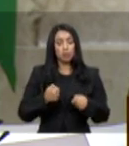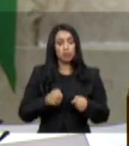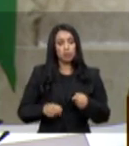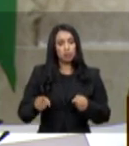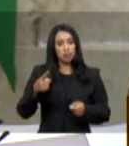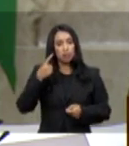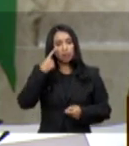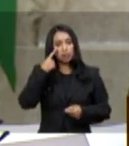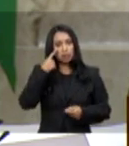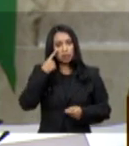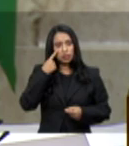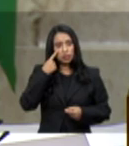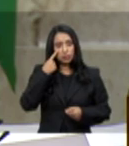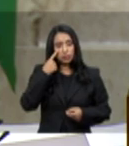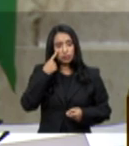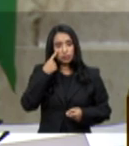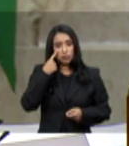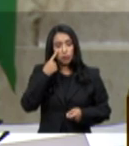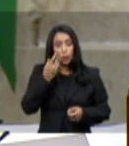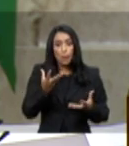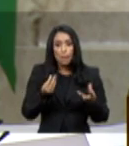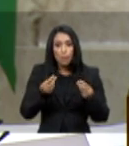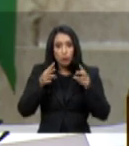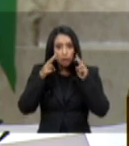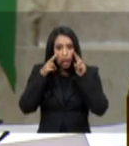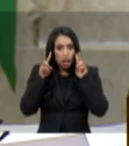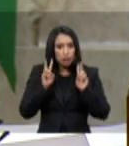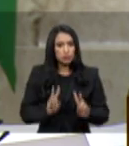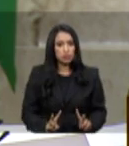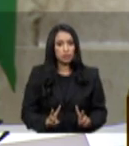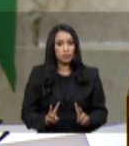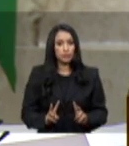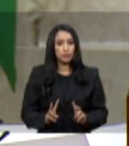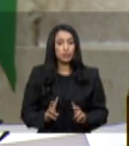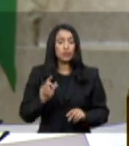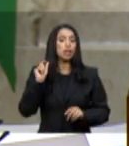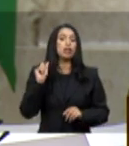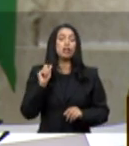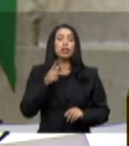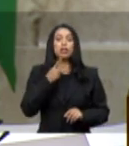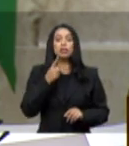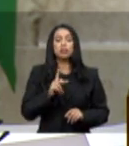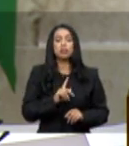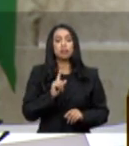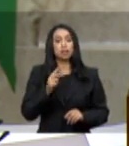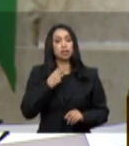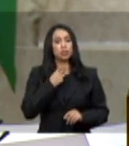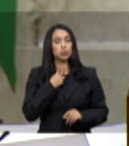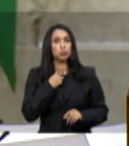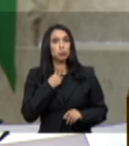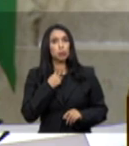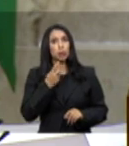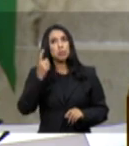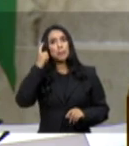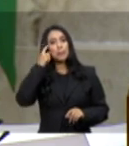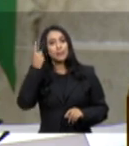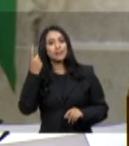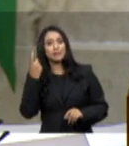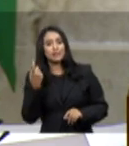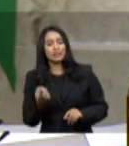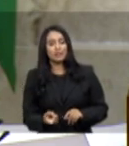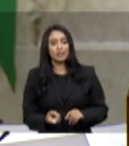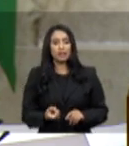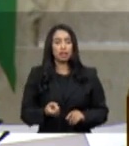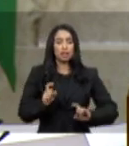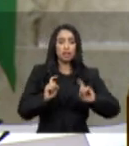lida com máxima e é dizer não se deve presumir incúria